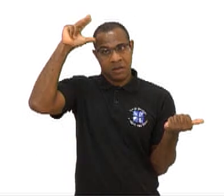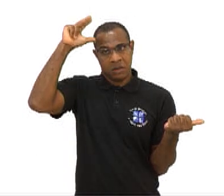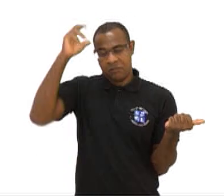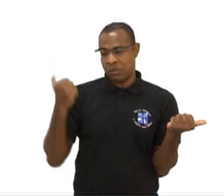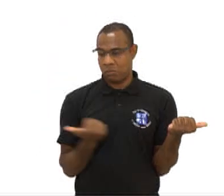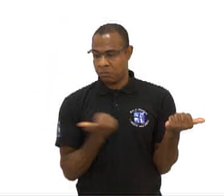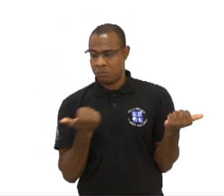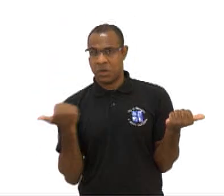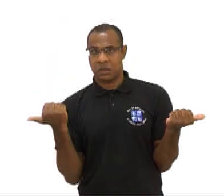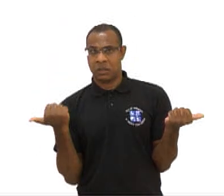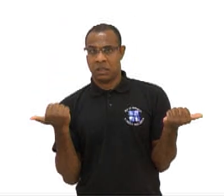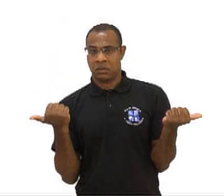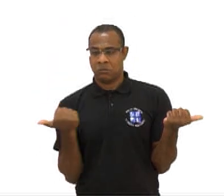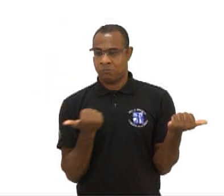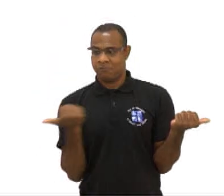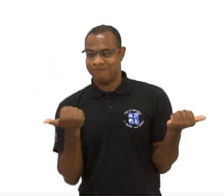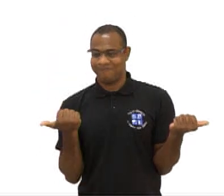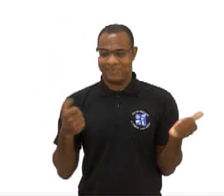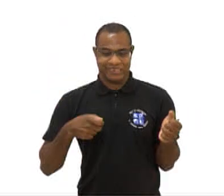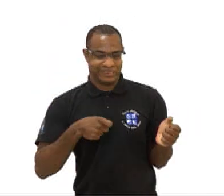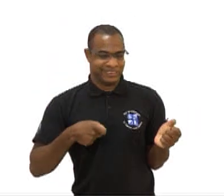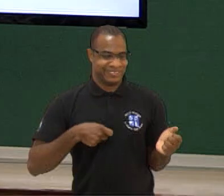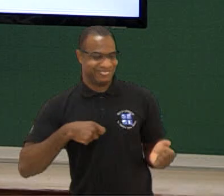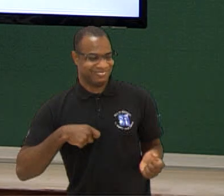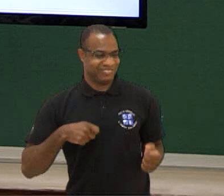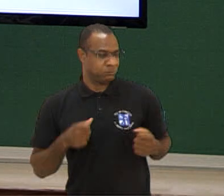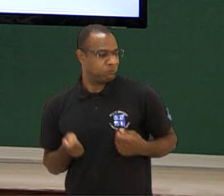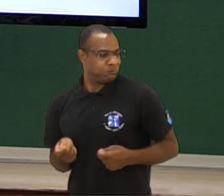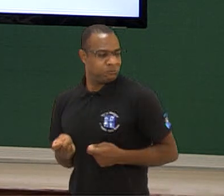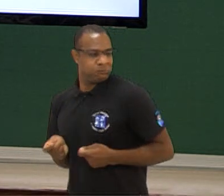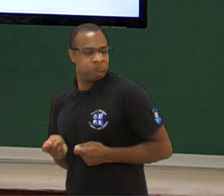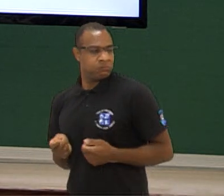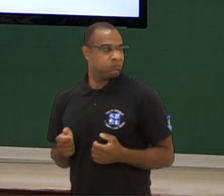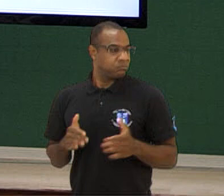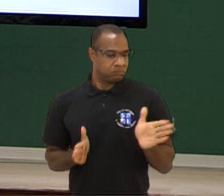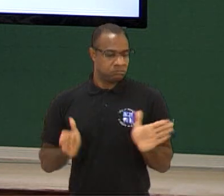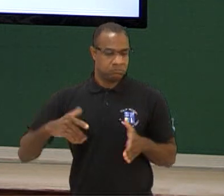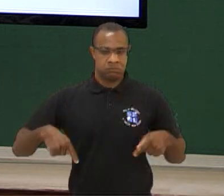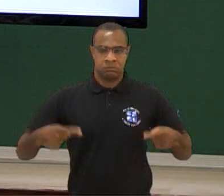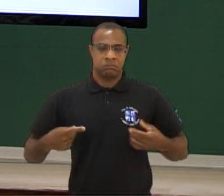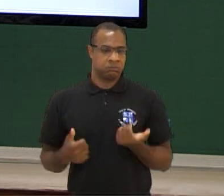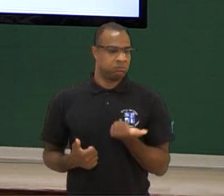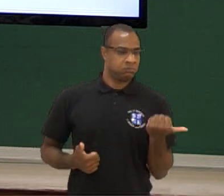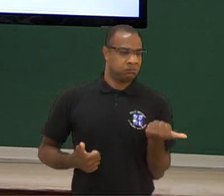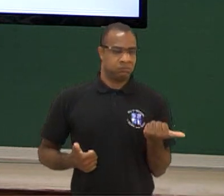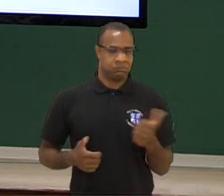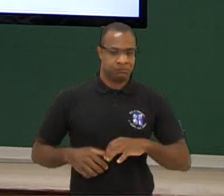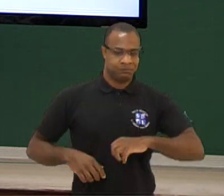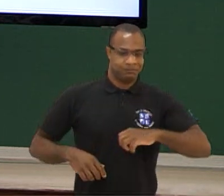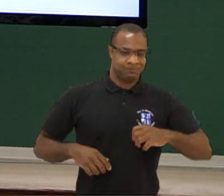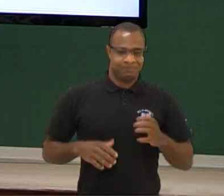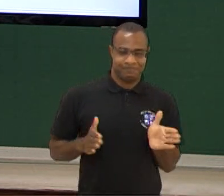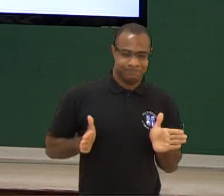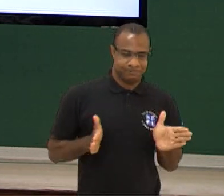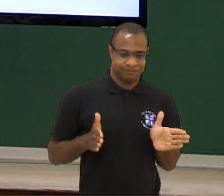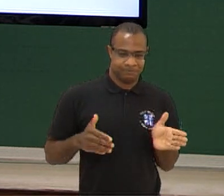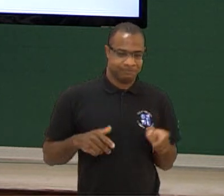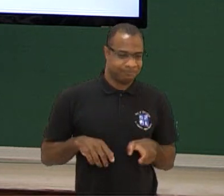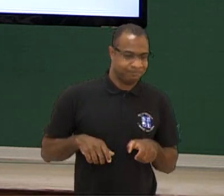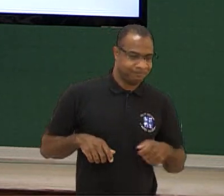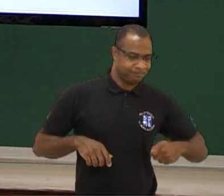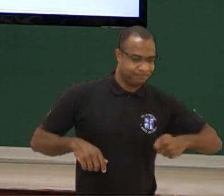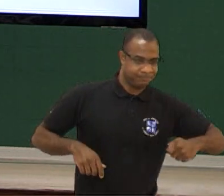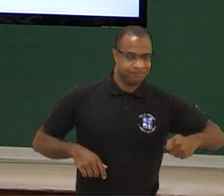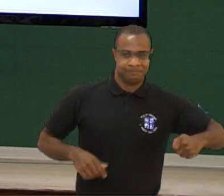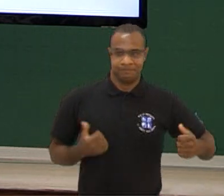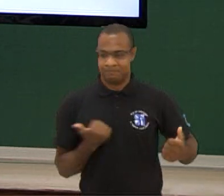movê-la? Né? O cavalo está pensando, então, para que eu vou mover essa carroça? Por que eu vou fazer força se eu praticamente faço uma força para